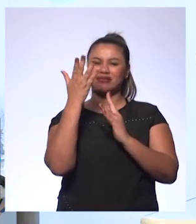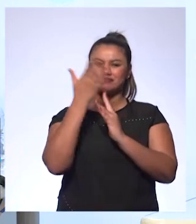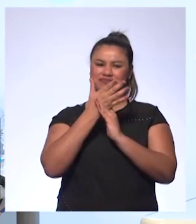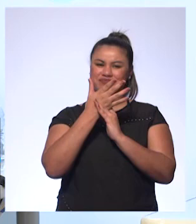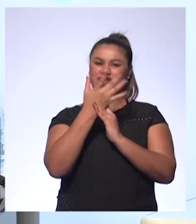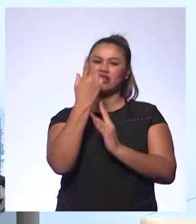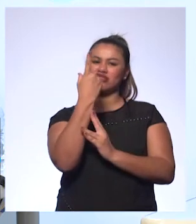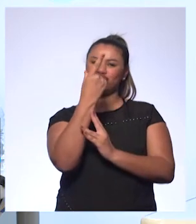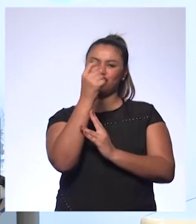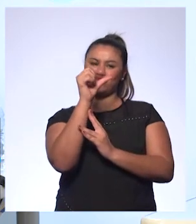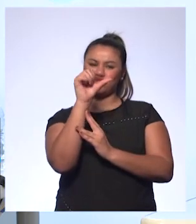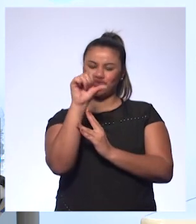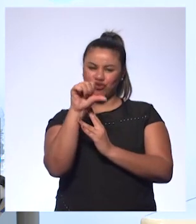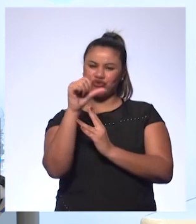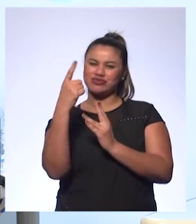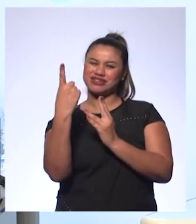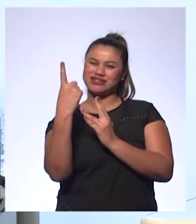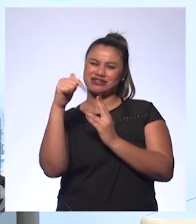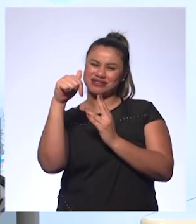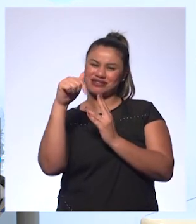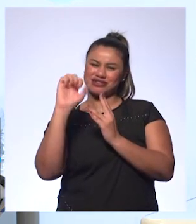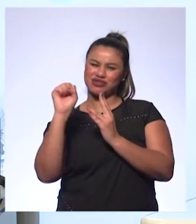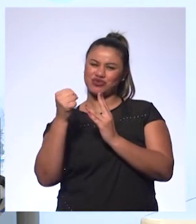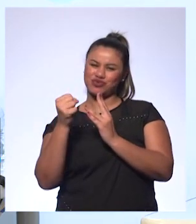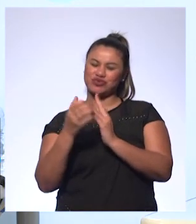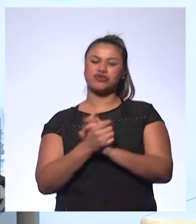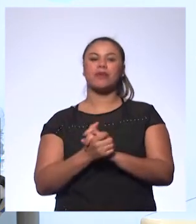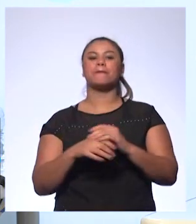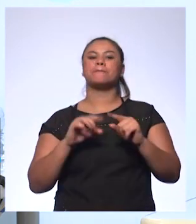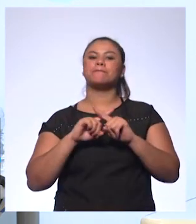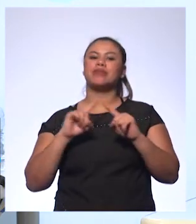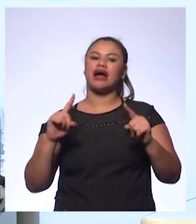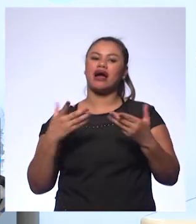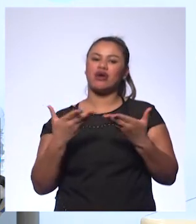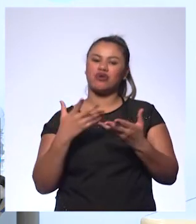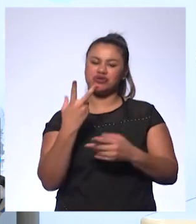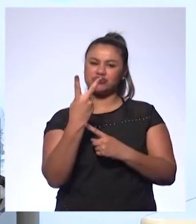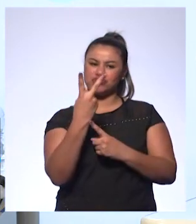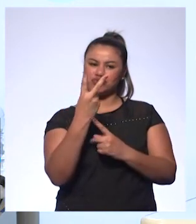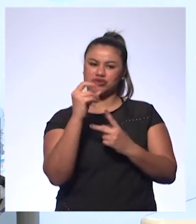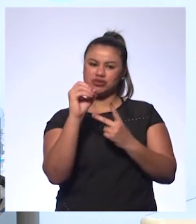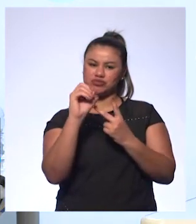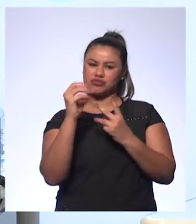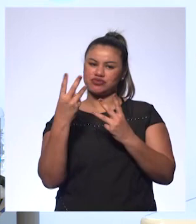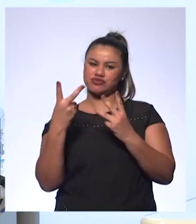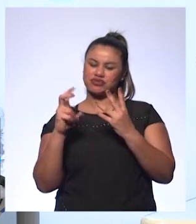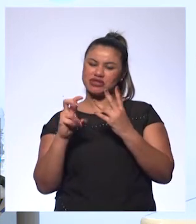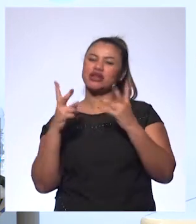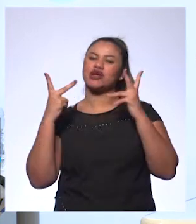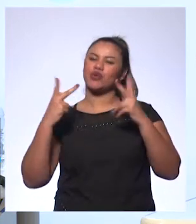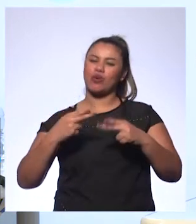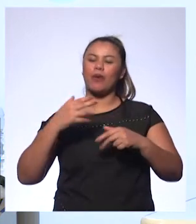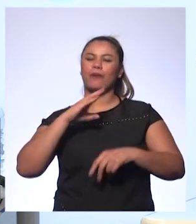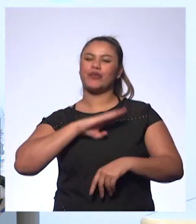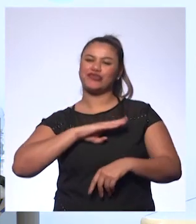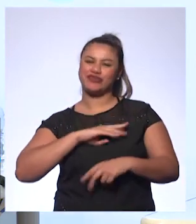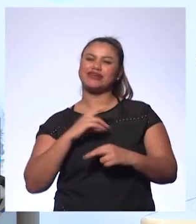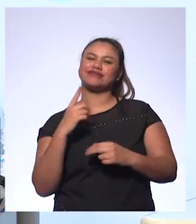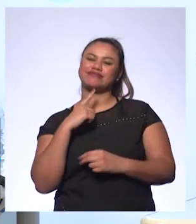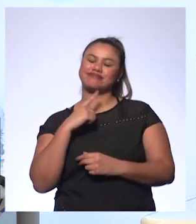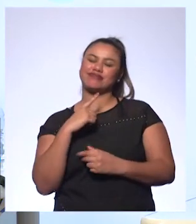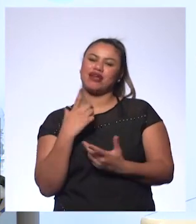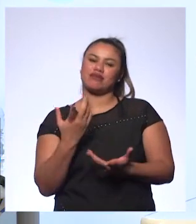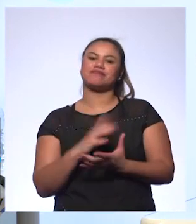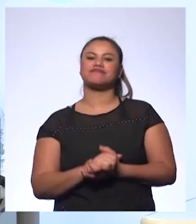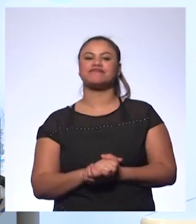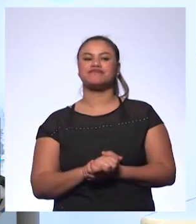1978 Tom porém depois do ano dois meses pessoas estão usando o tio tá usando 2025 dias a gente fala em português mesmo então fica